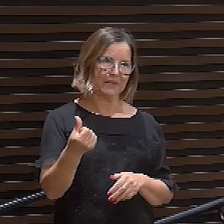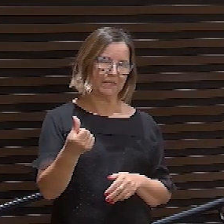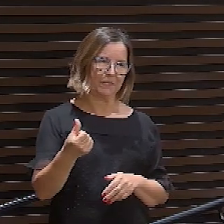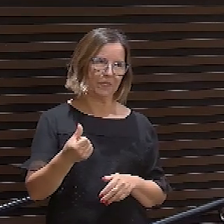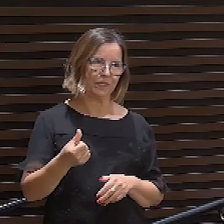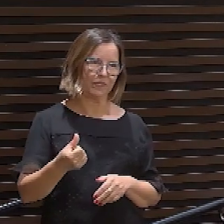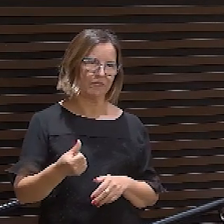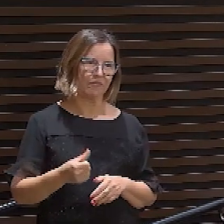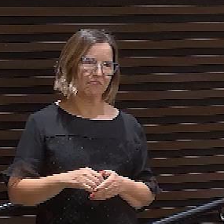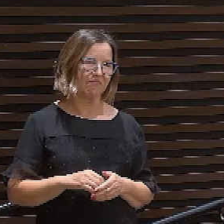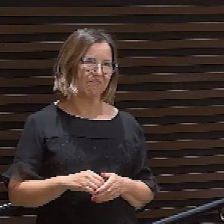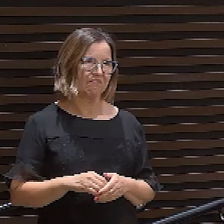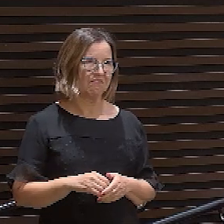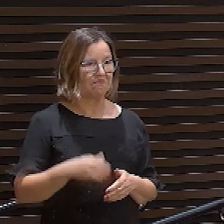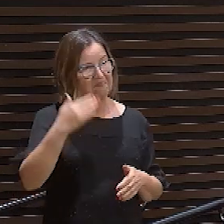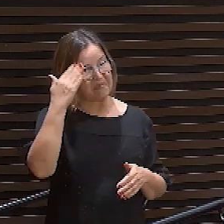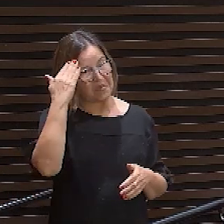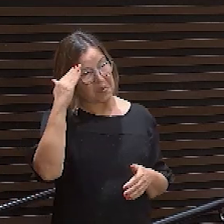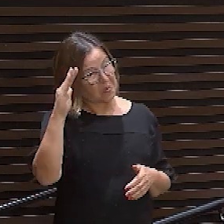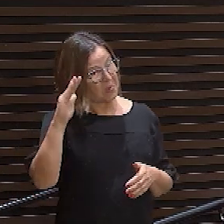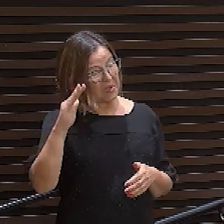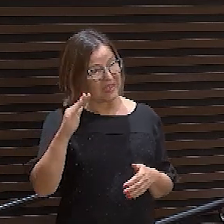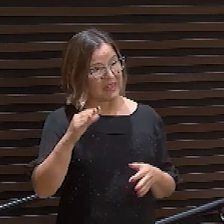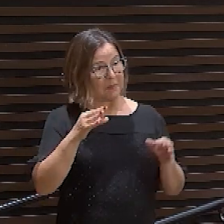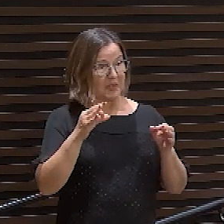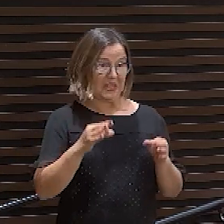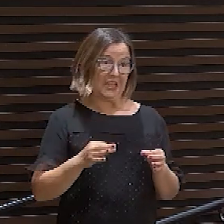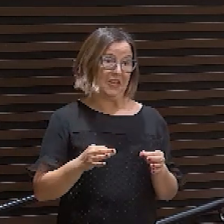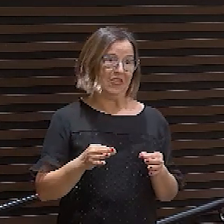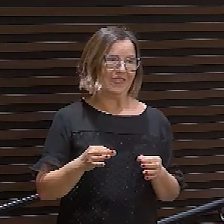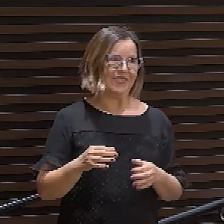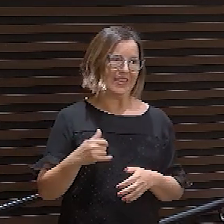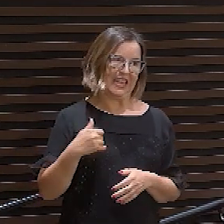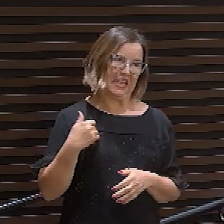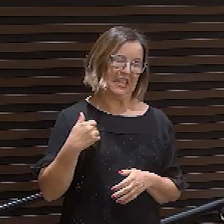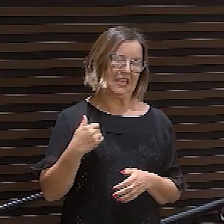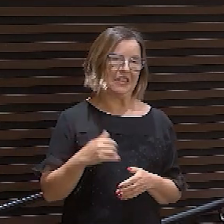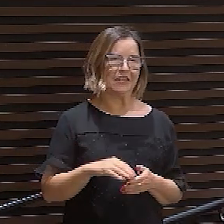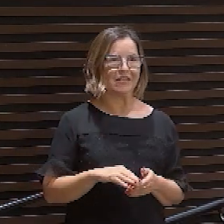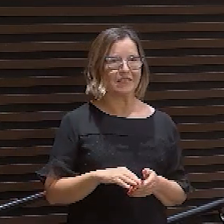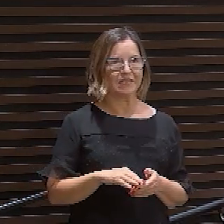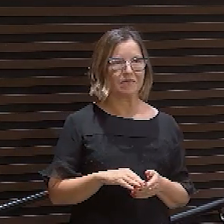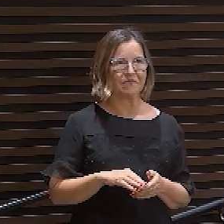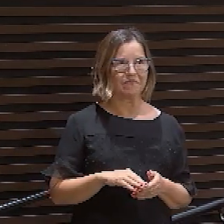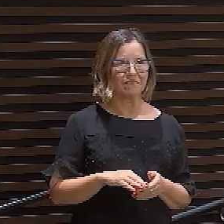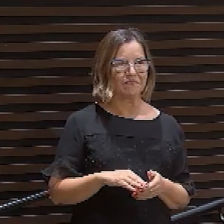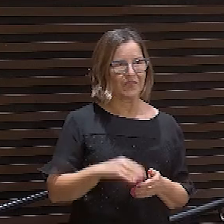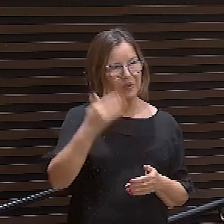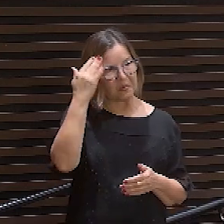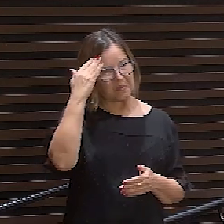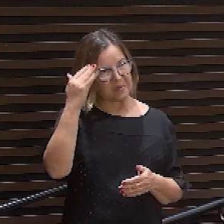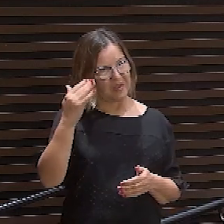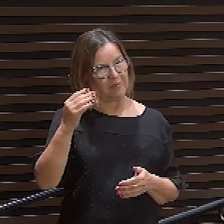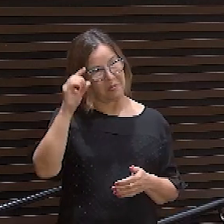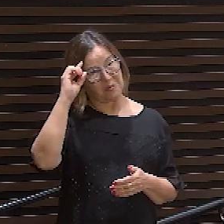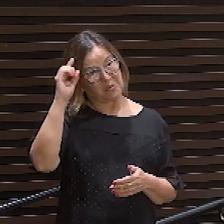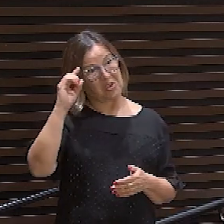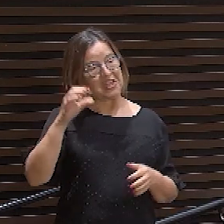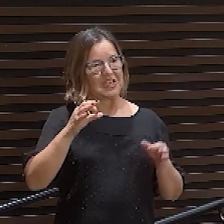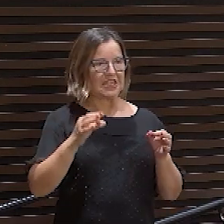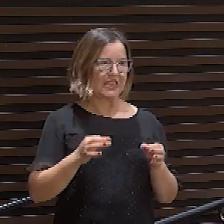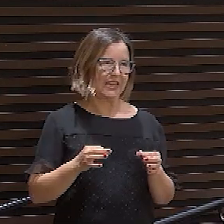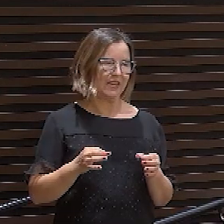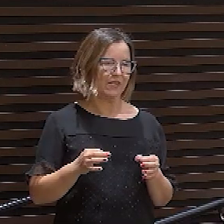Não se tem muita precisão quanto às datas. A gente sabe que o